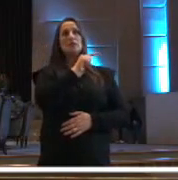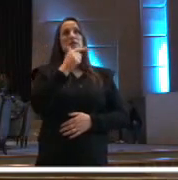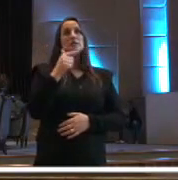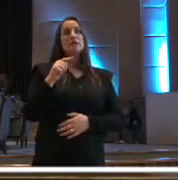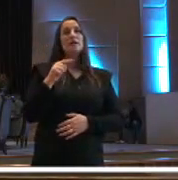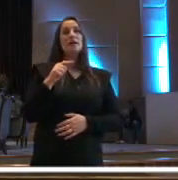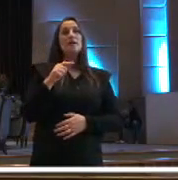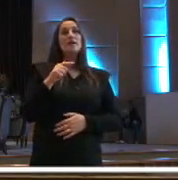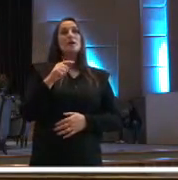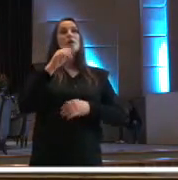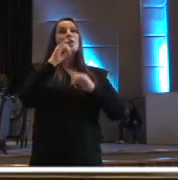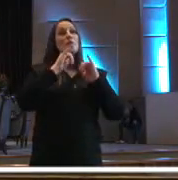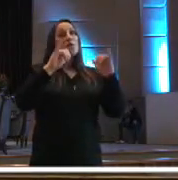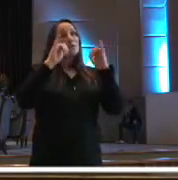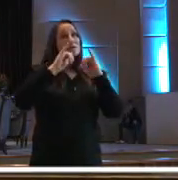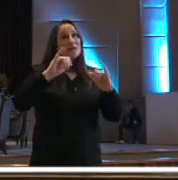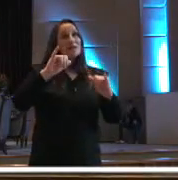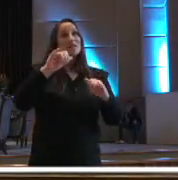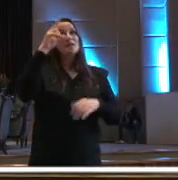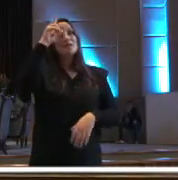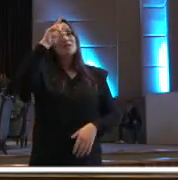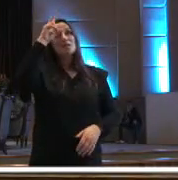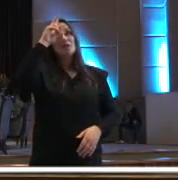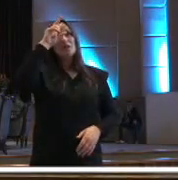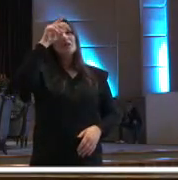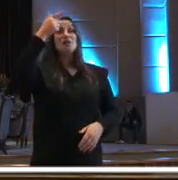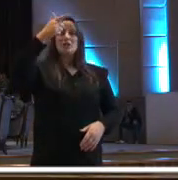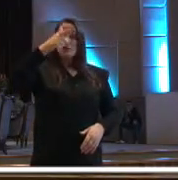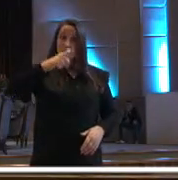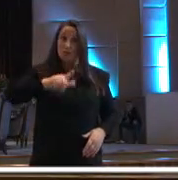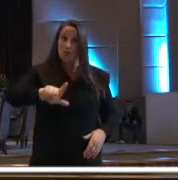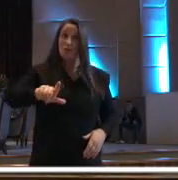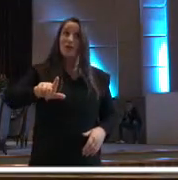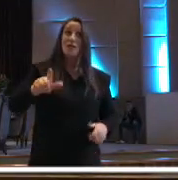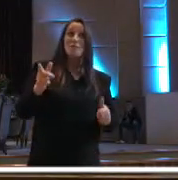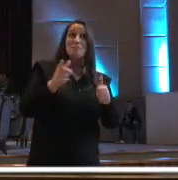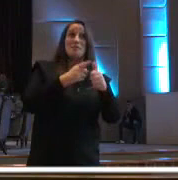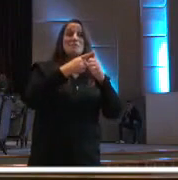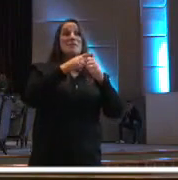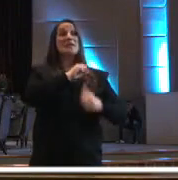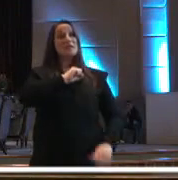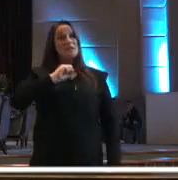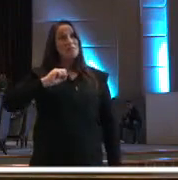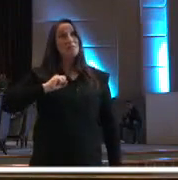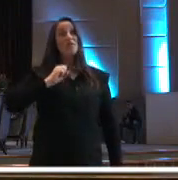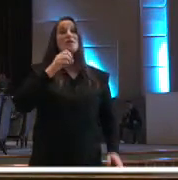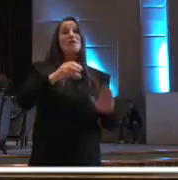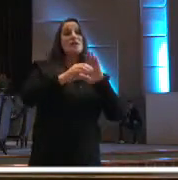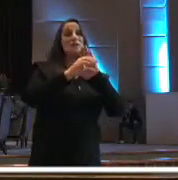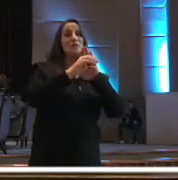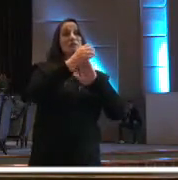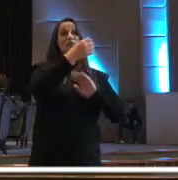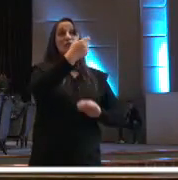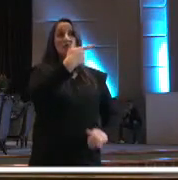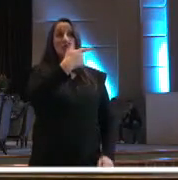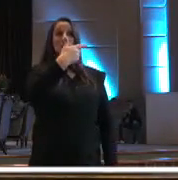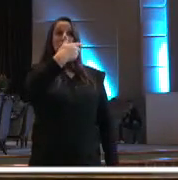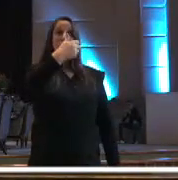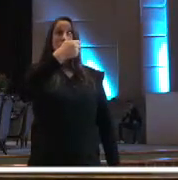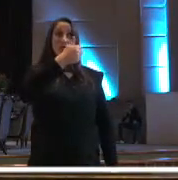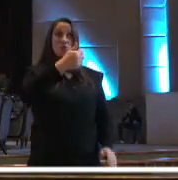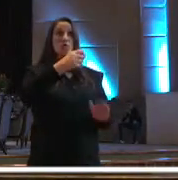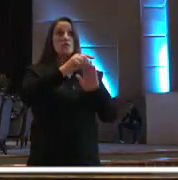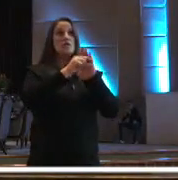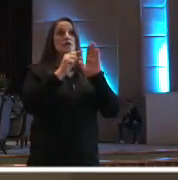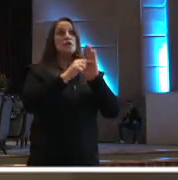contada essa história, ele é repetido outra vez. E lá em 1 Samuel capítulo 21, versículos 10, 11 e